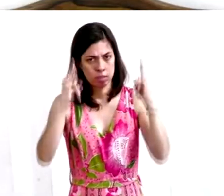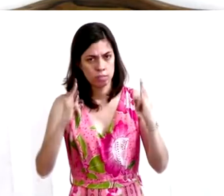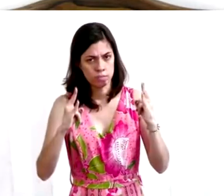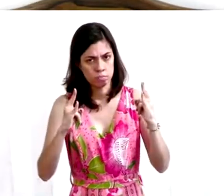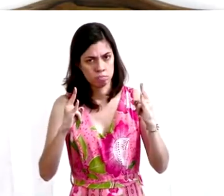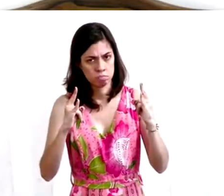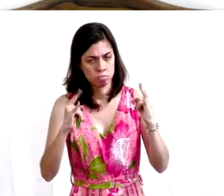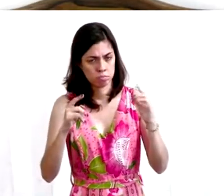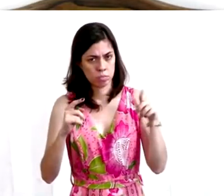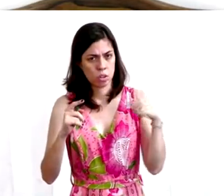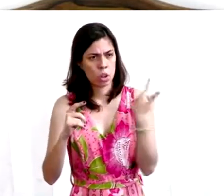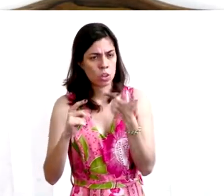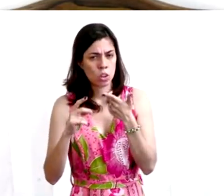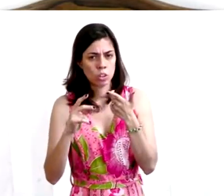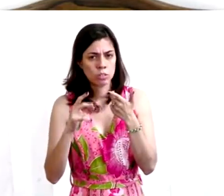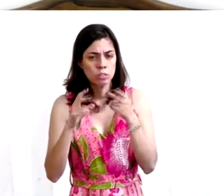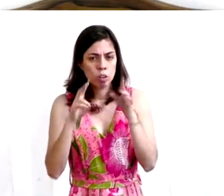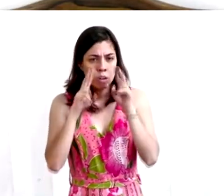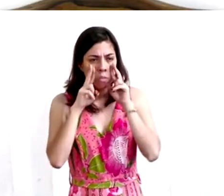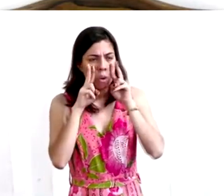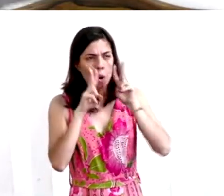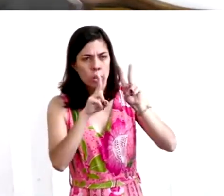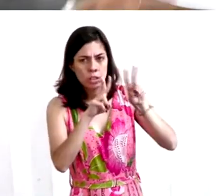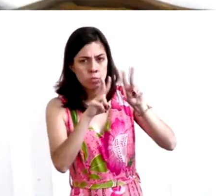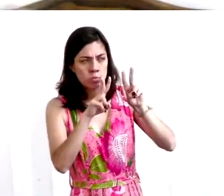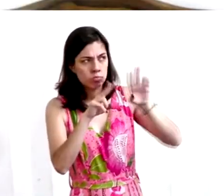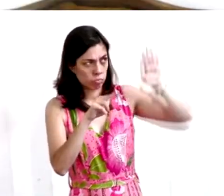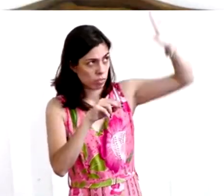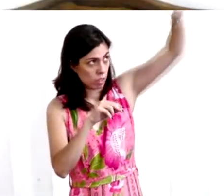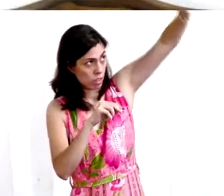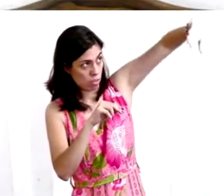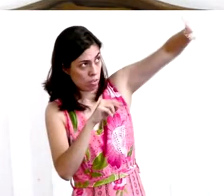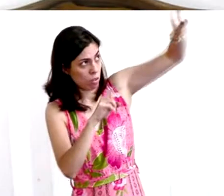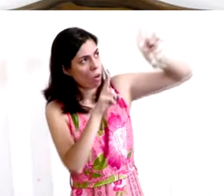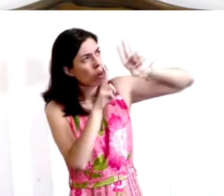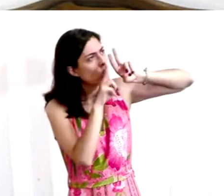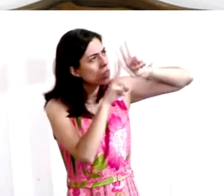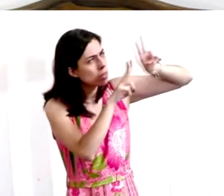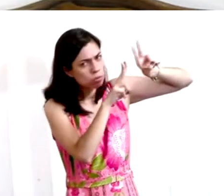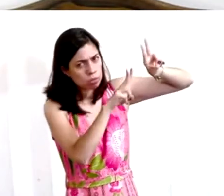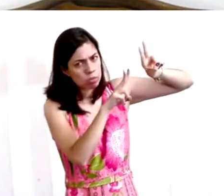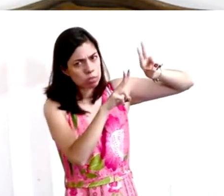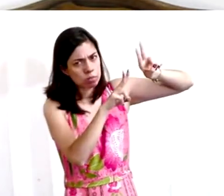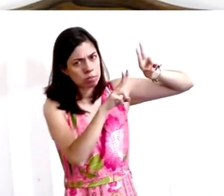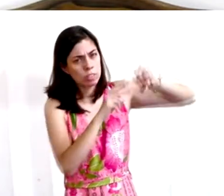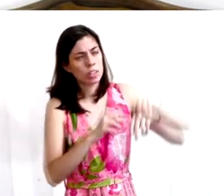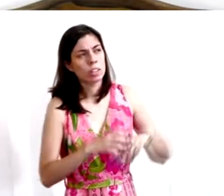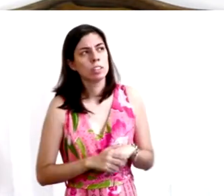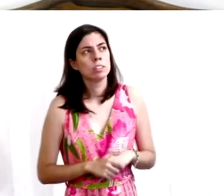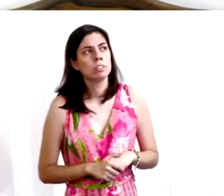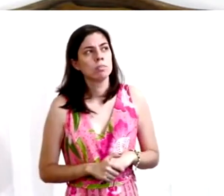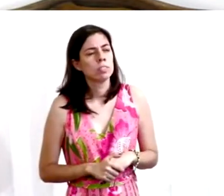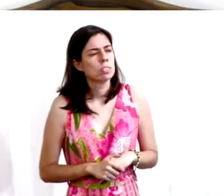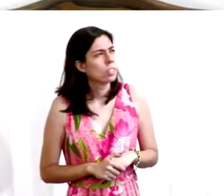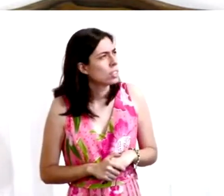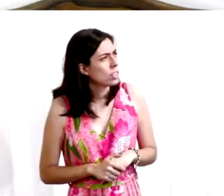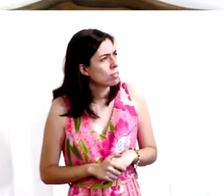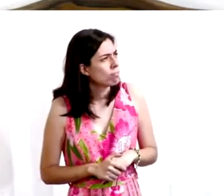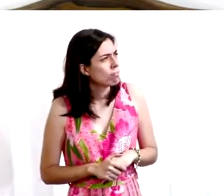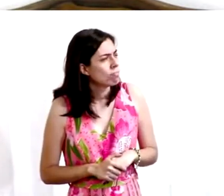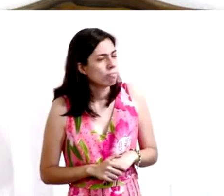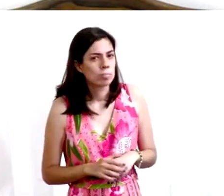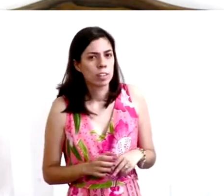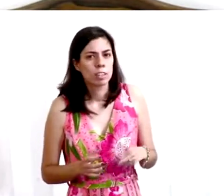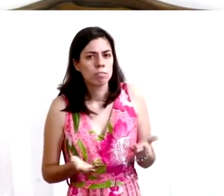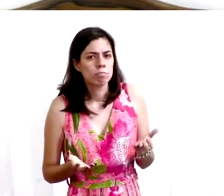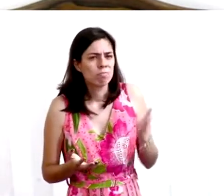lá atrás. Mas quem não sabe dessas coisas, talvez olharia só para a parede e o máximo que conseguiria